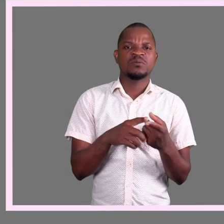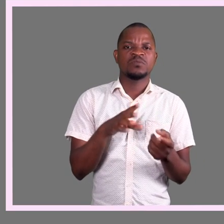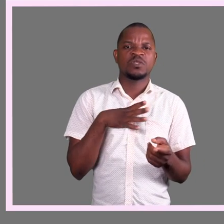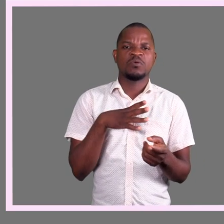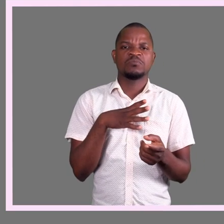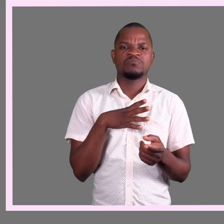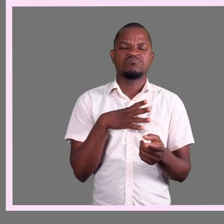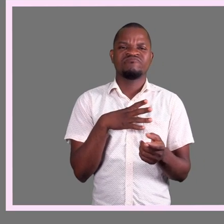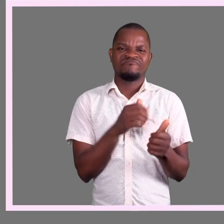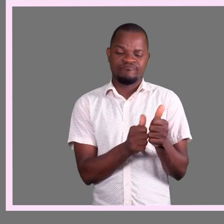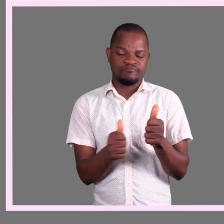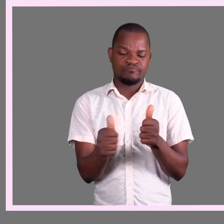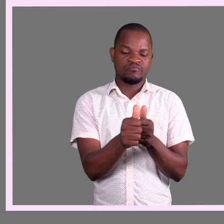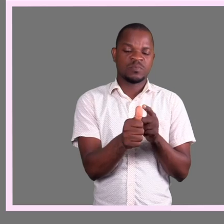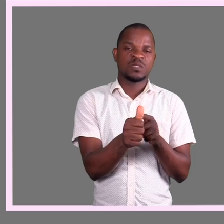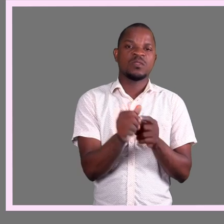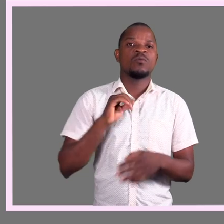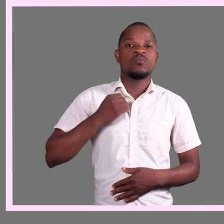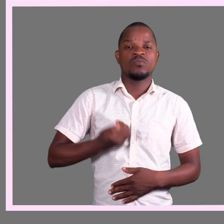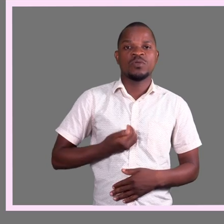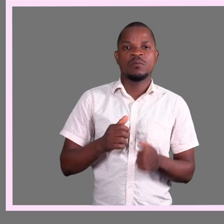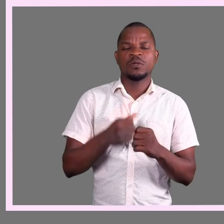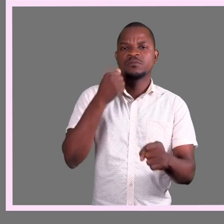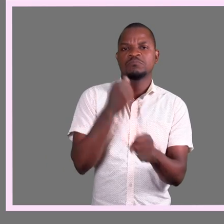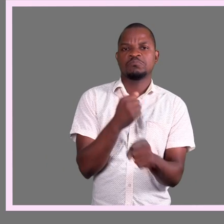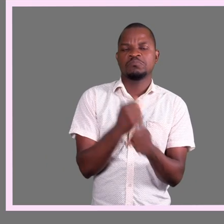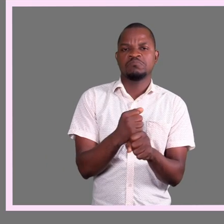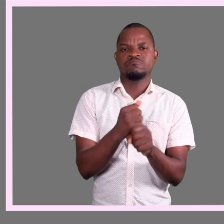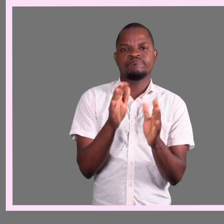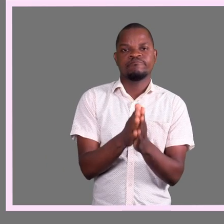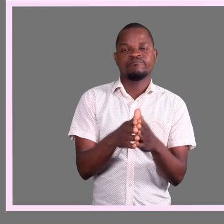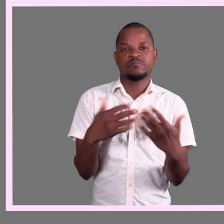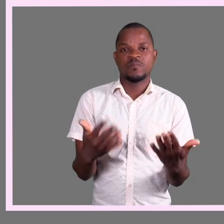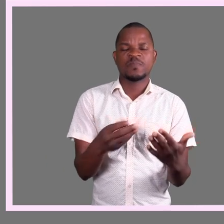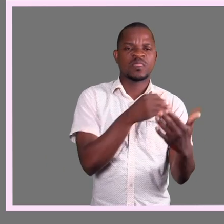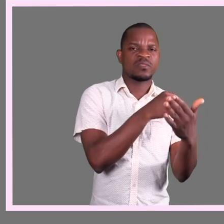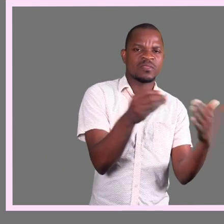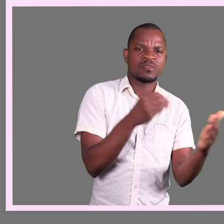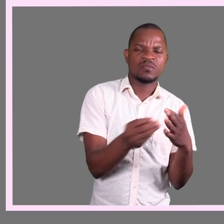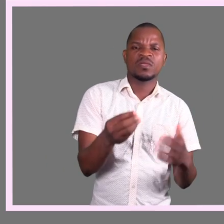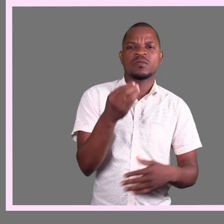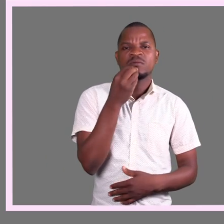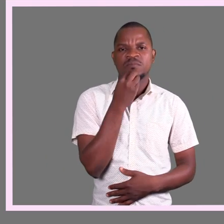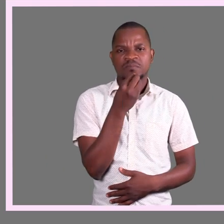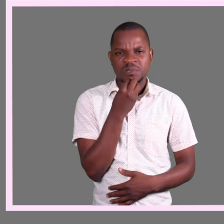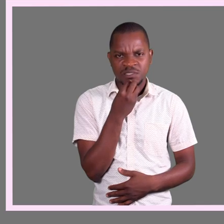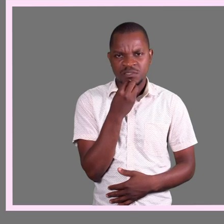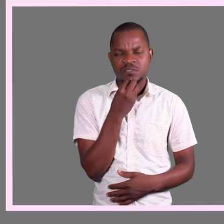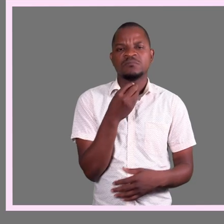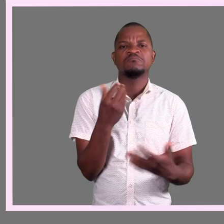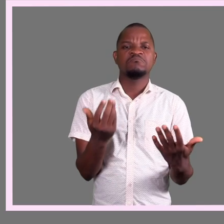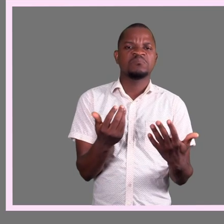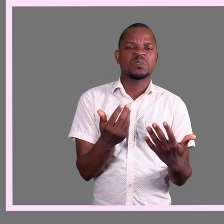alimentos, prover aquilo que nós chamamos de meios de subsistência para este grupo, para estas crianças